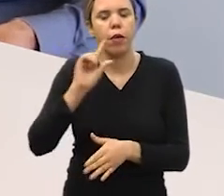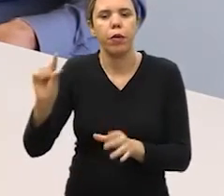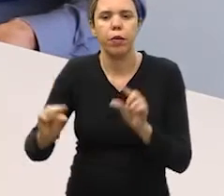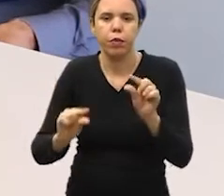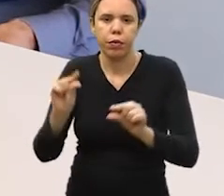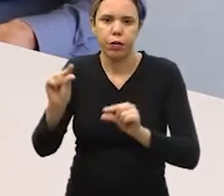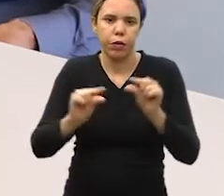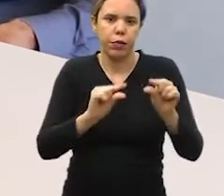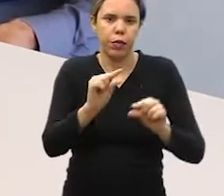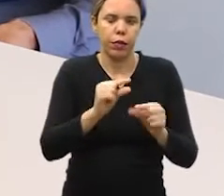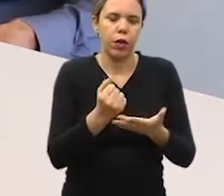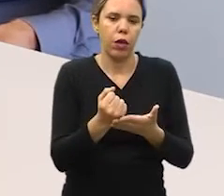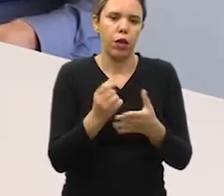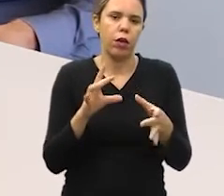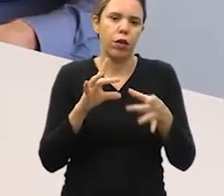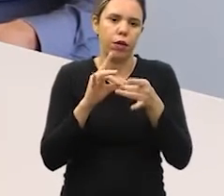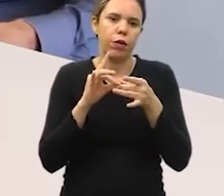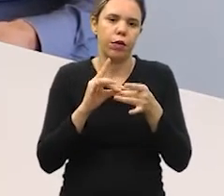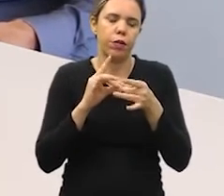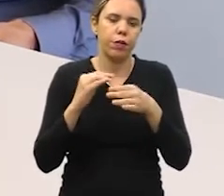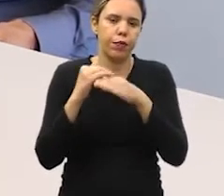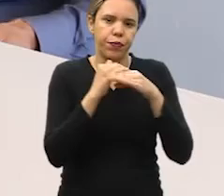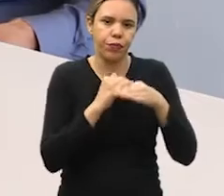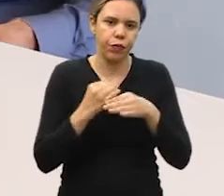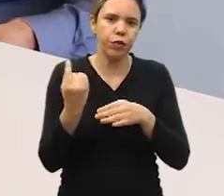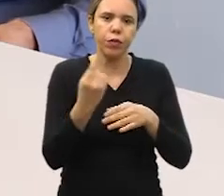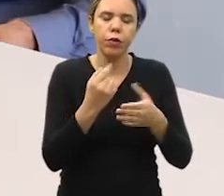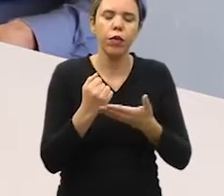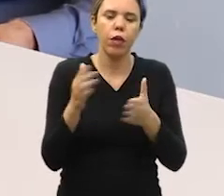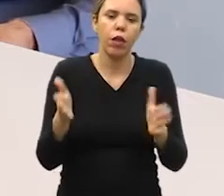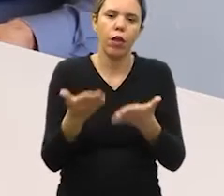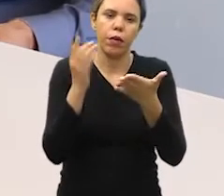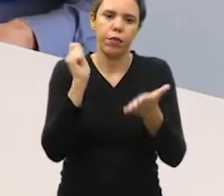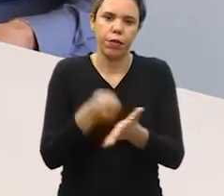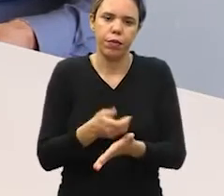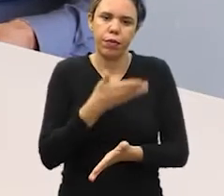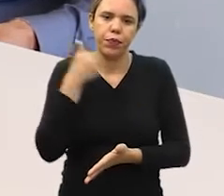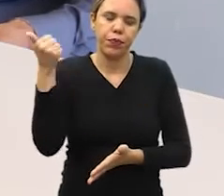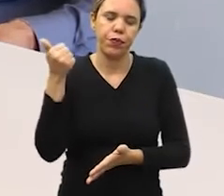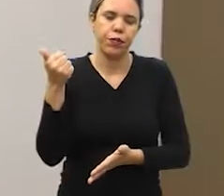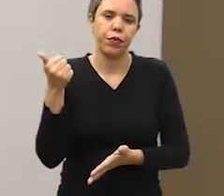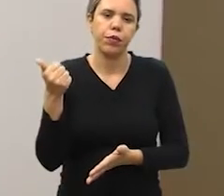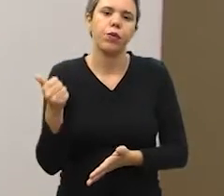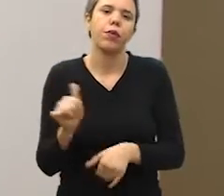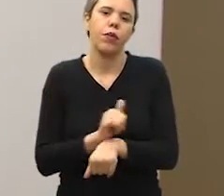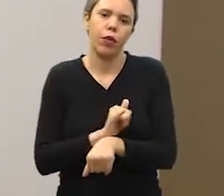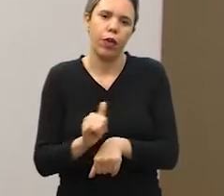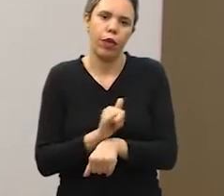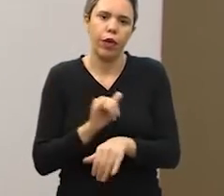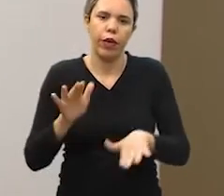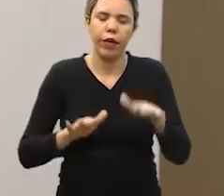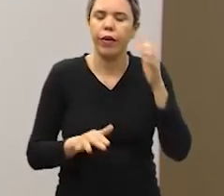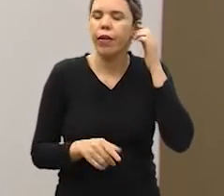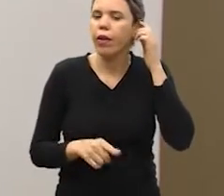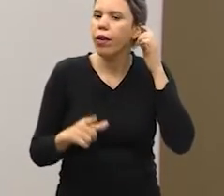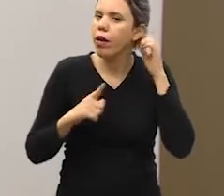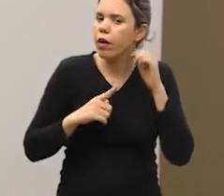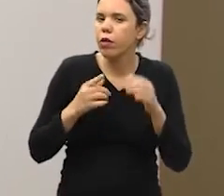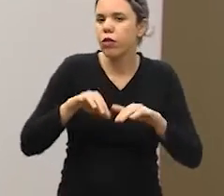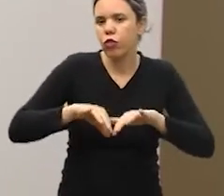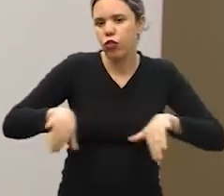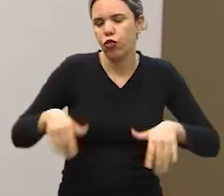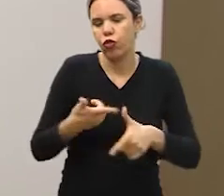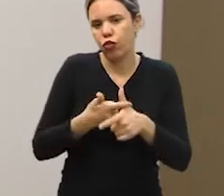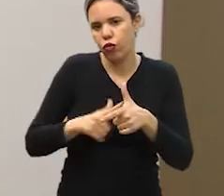ganham menos. Então, chegar num consenso de que forma cada um vai contribuir é o melhor caminho. Porque, às vezes, se você tenta